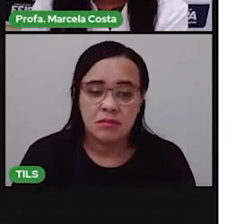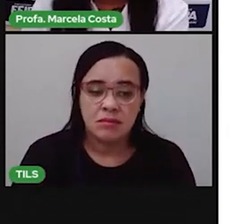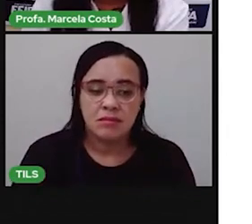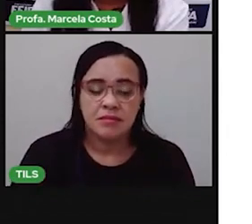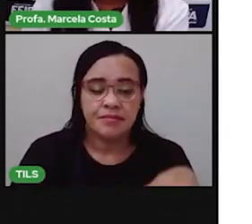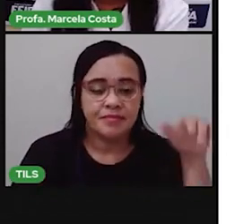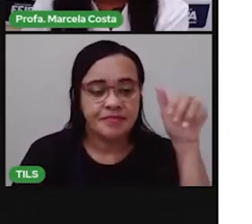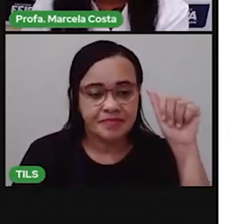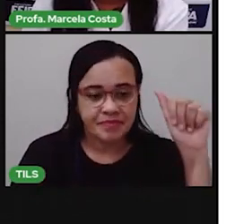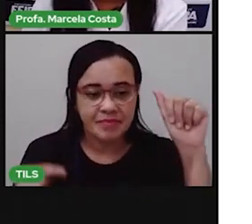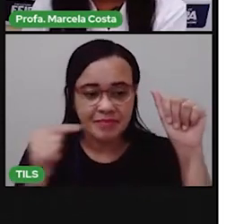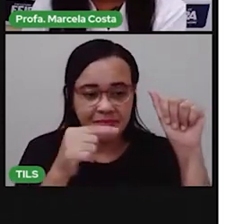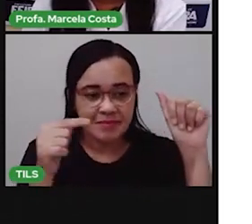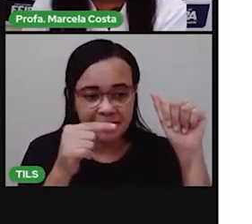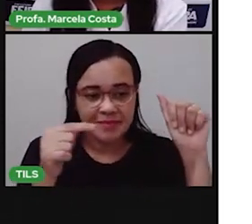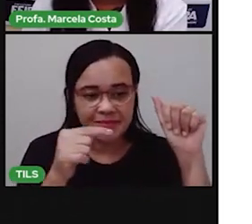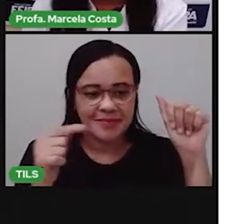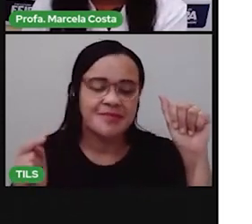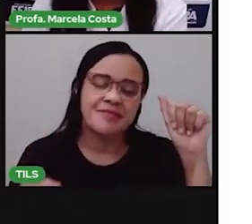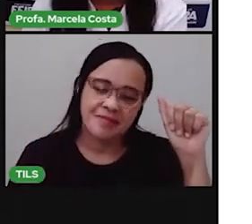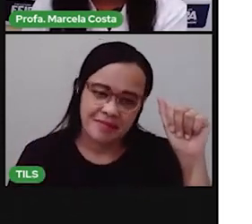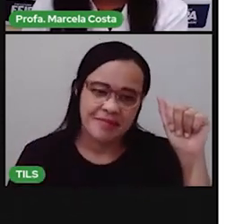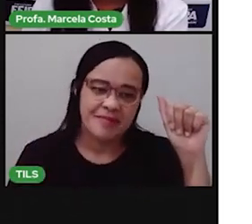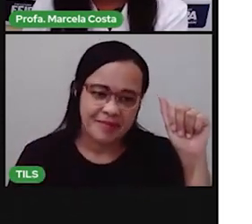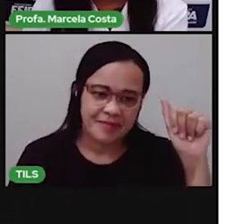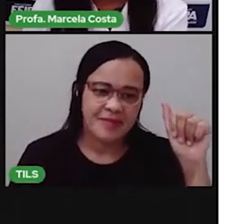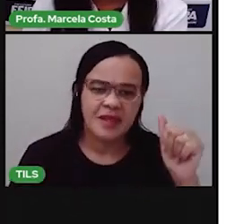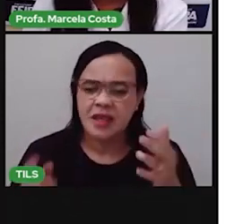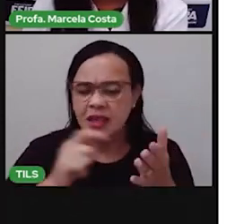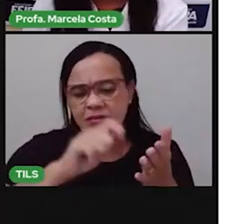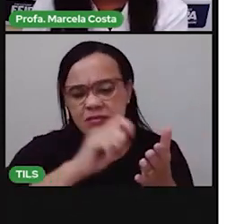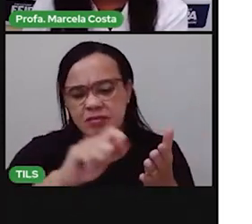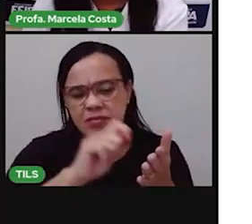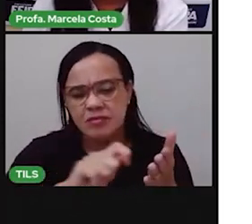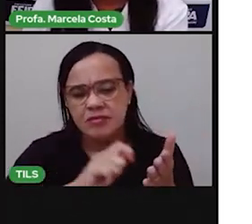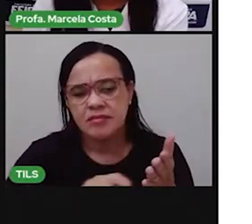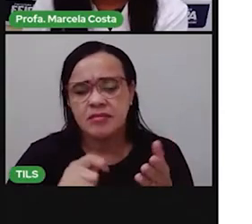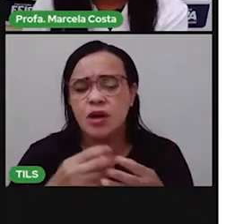Com a letra A, não é isso? Vamos ver aqui como é que escreve essa palavra.